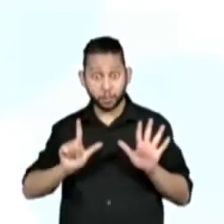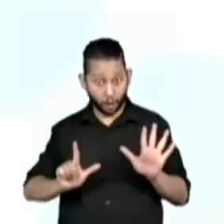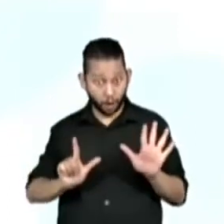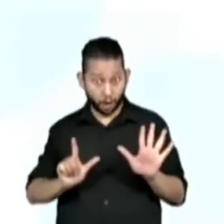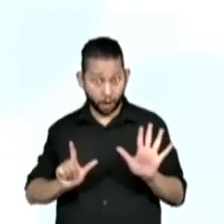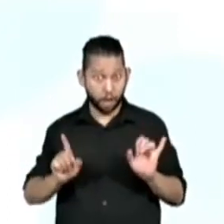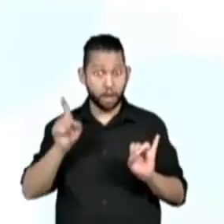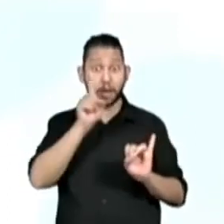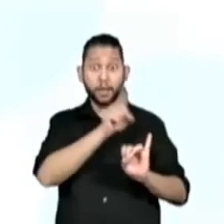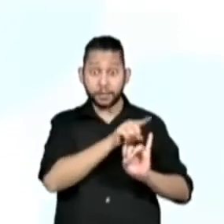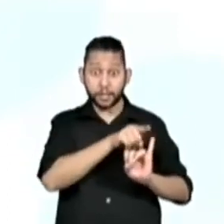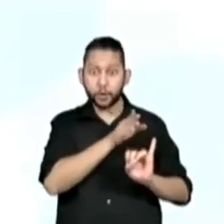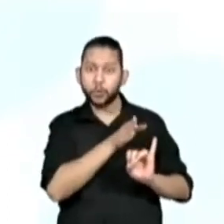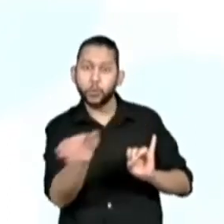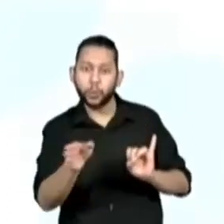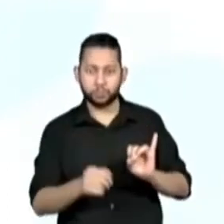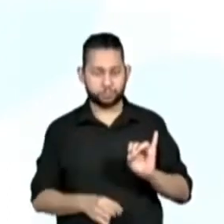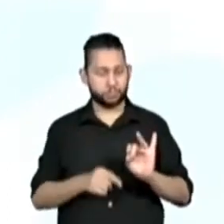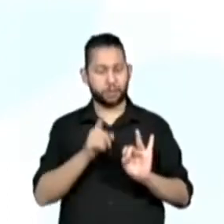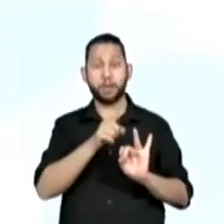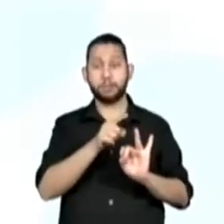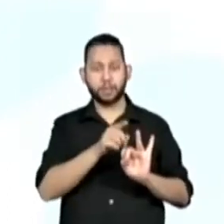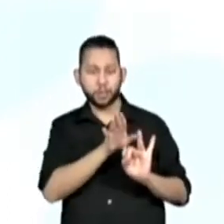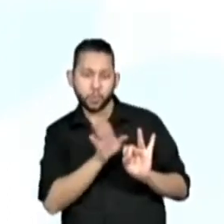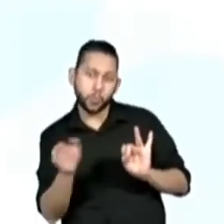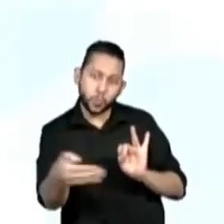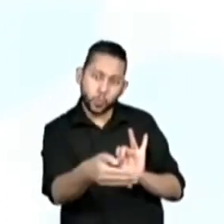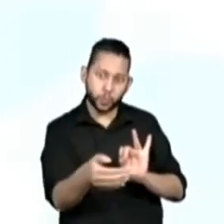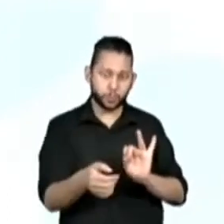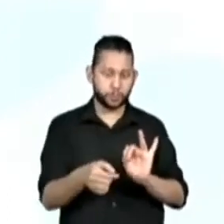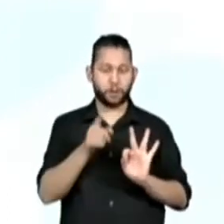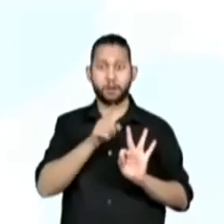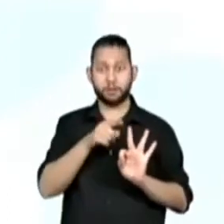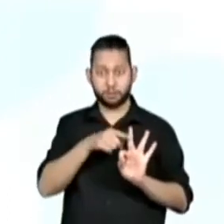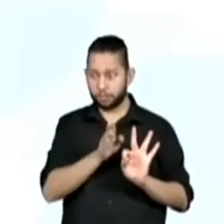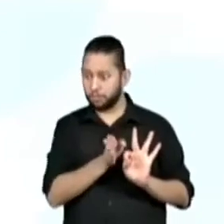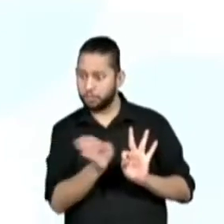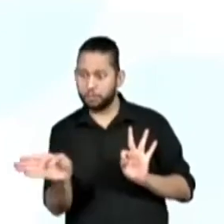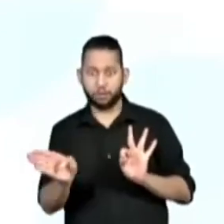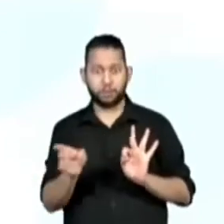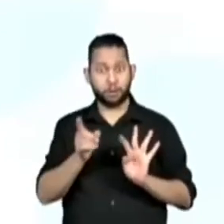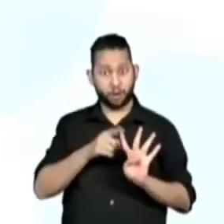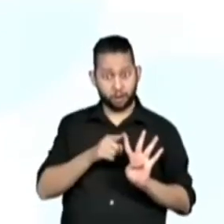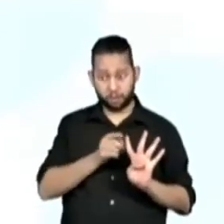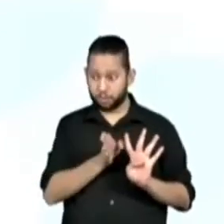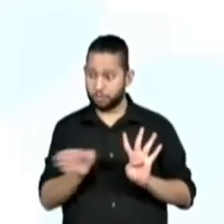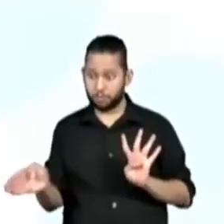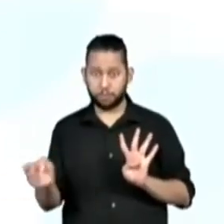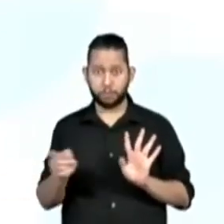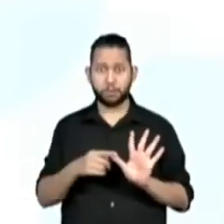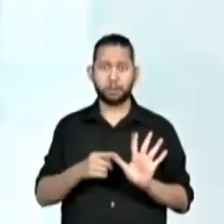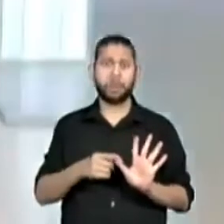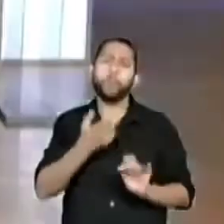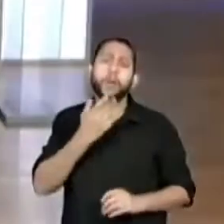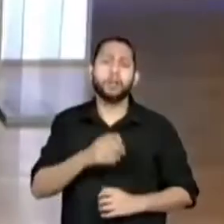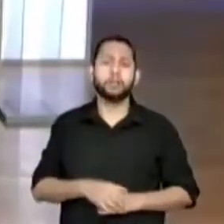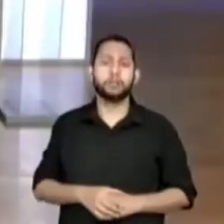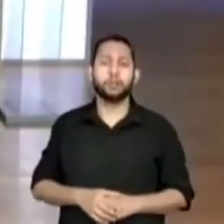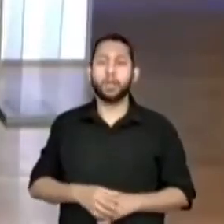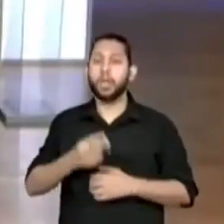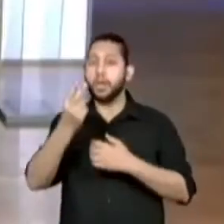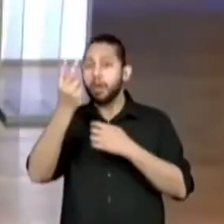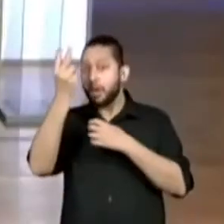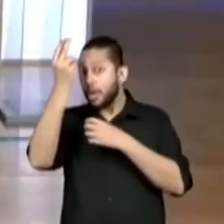numerou os cabritinhos para não ficar repetindo toda vez a palavra cabritinho, porque nós também já vimos a questão da repetição